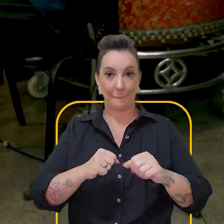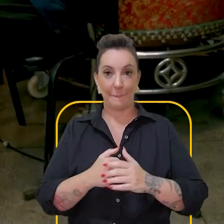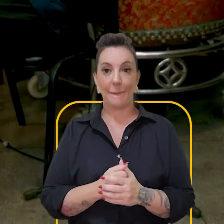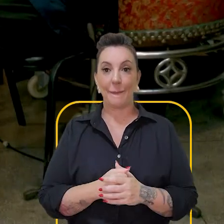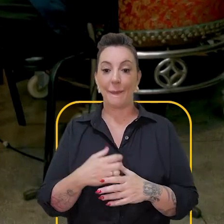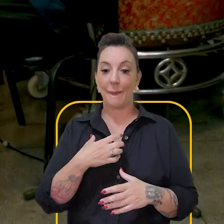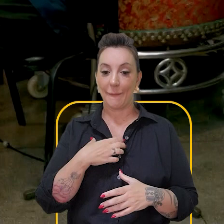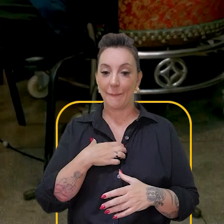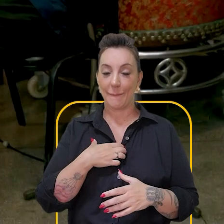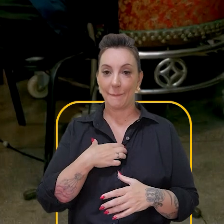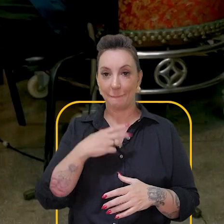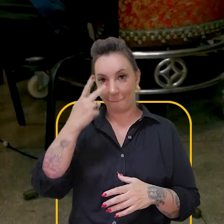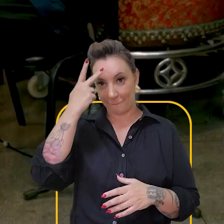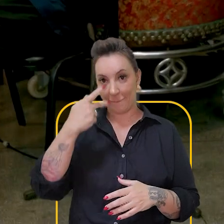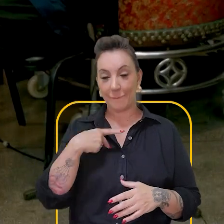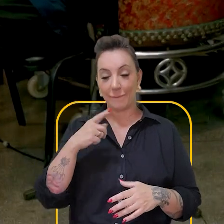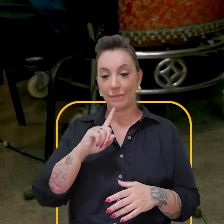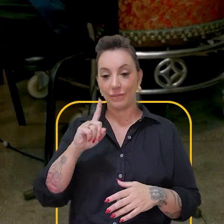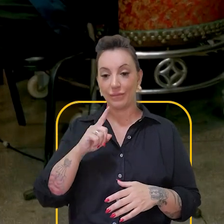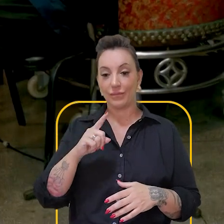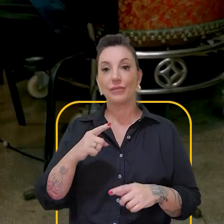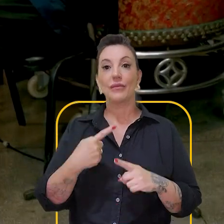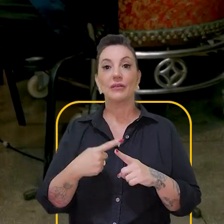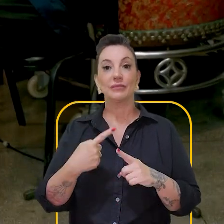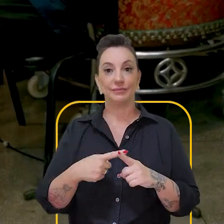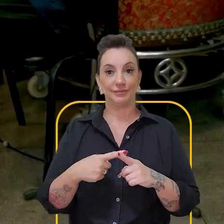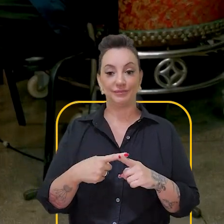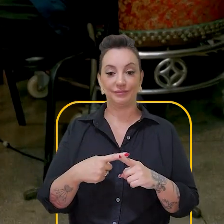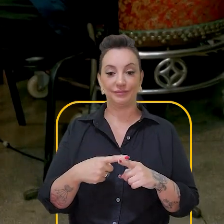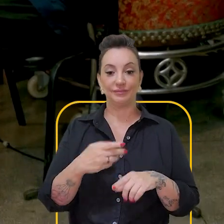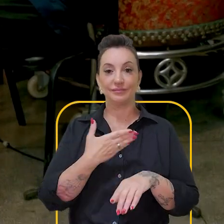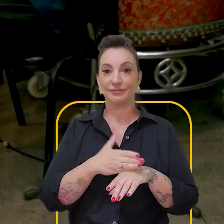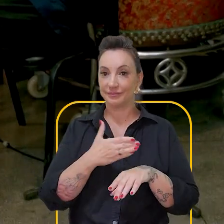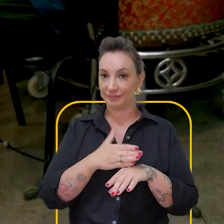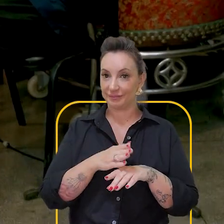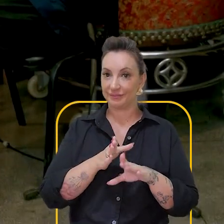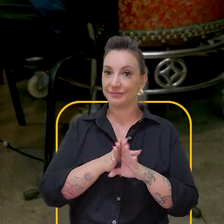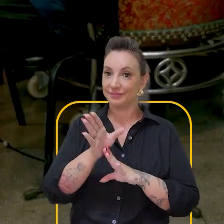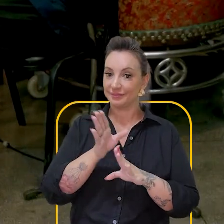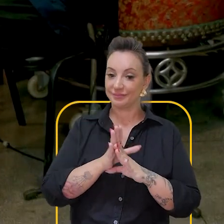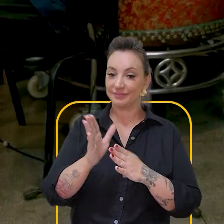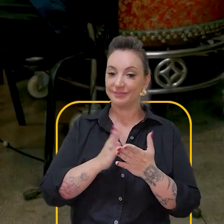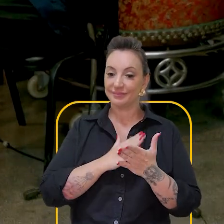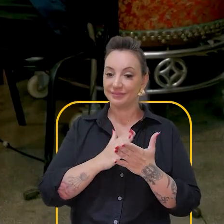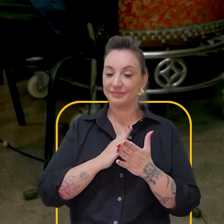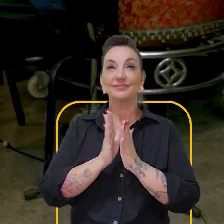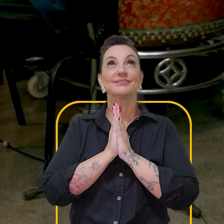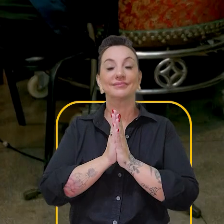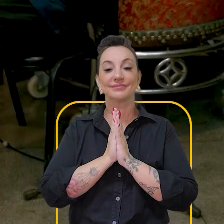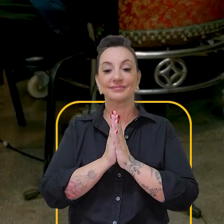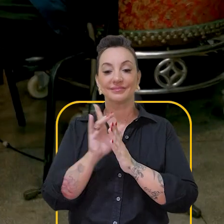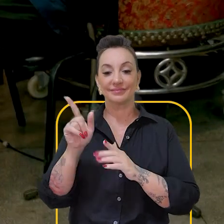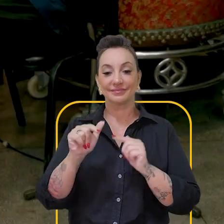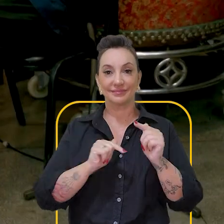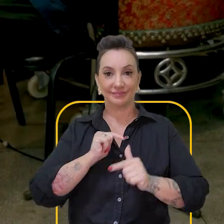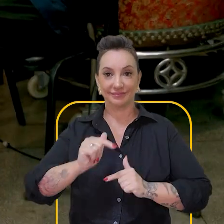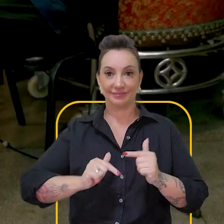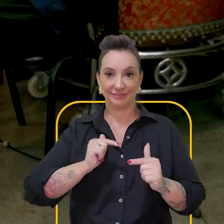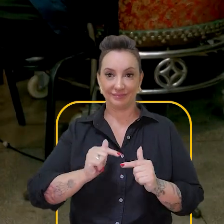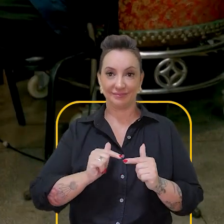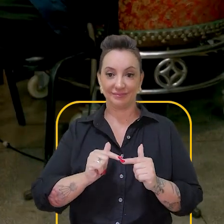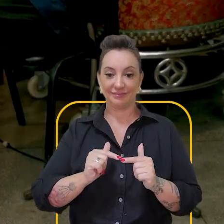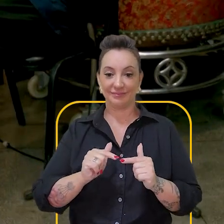fu de maneira autodidata só não foi tão autodidata porque tinha instruções nos livros bacana graças ao